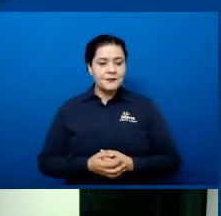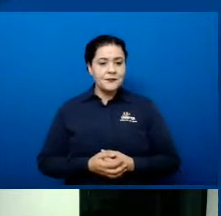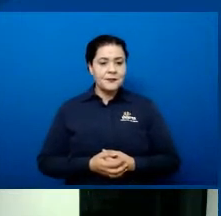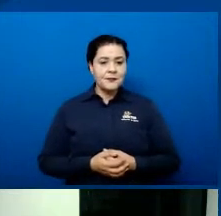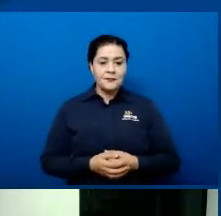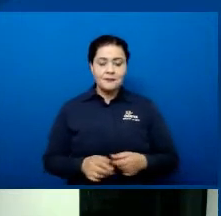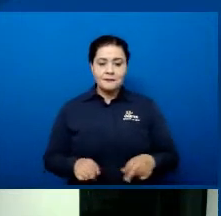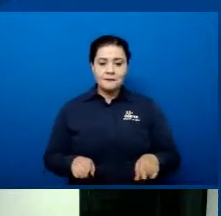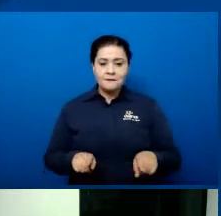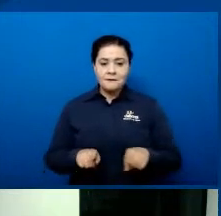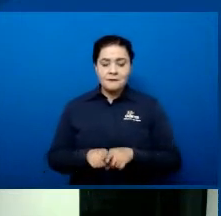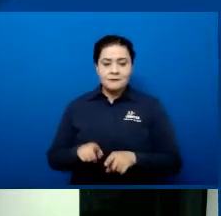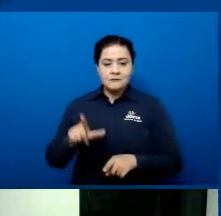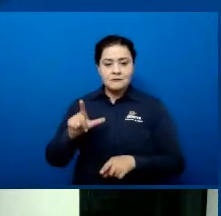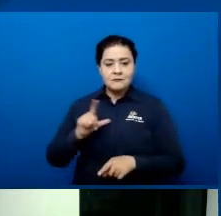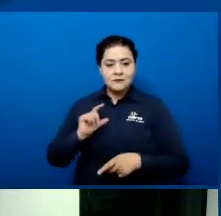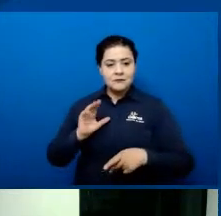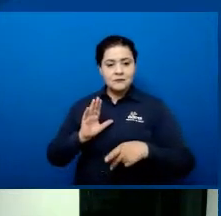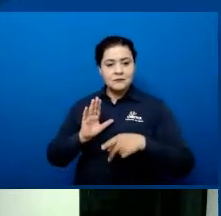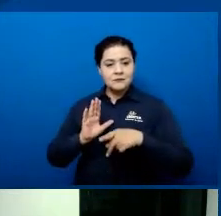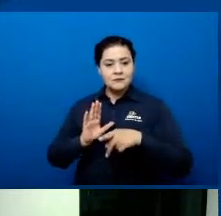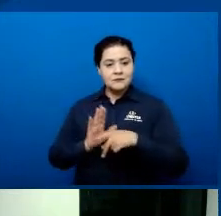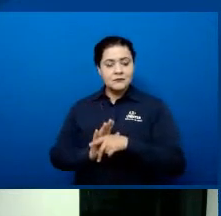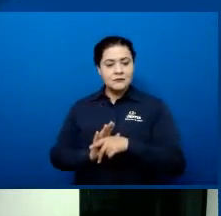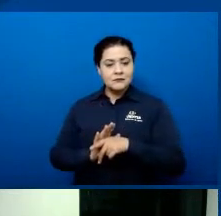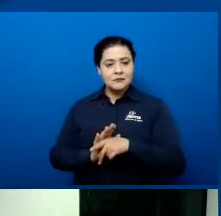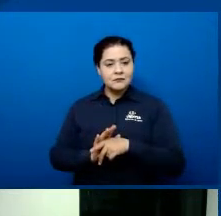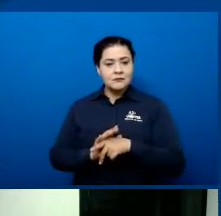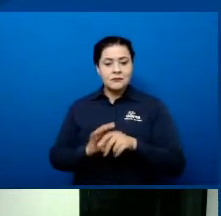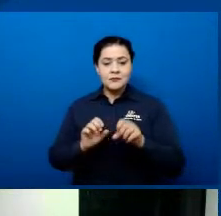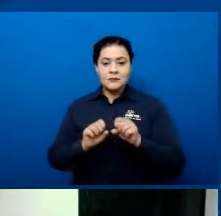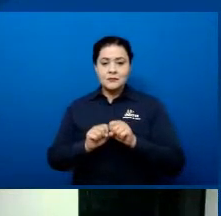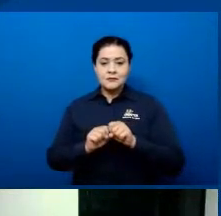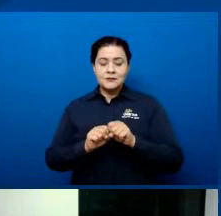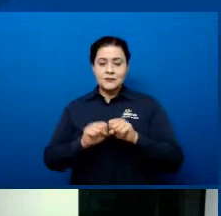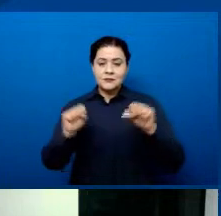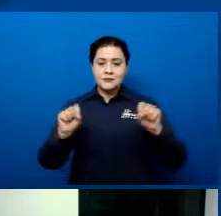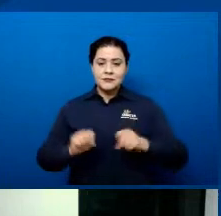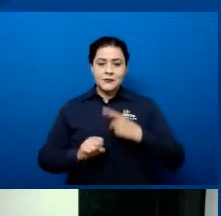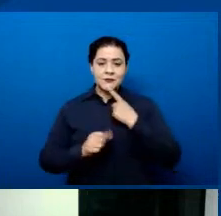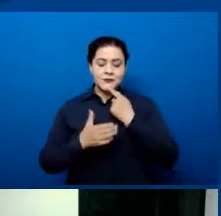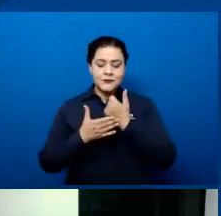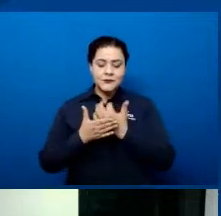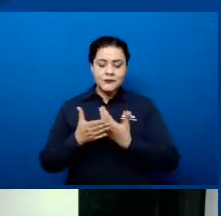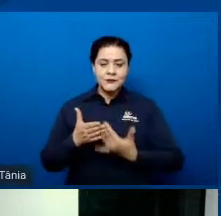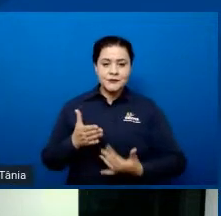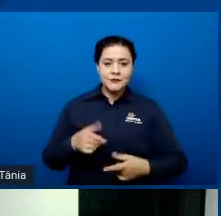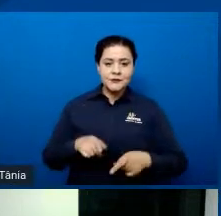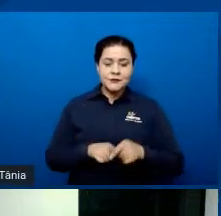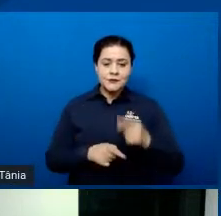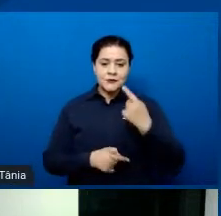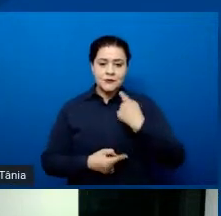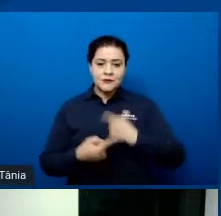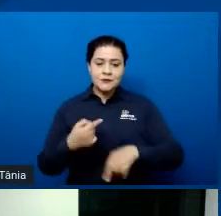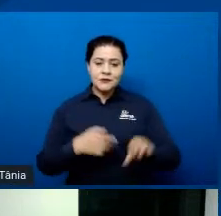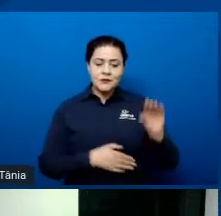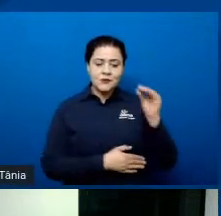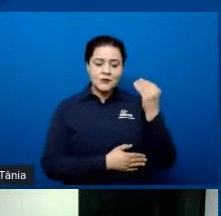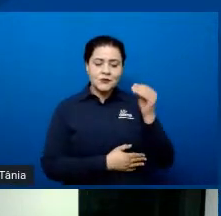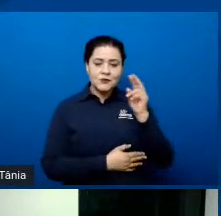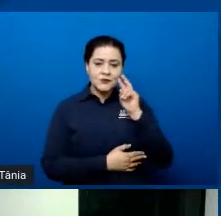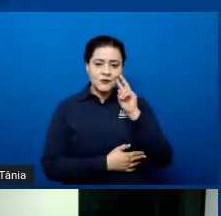tem uma questão do sistema, posso mostrar o sistema circulatório, mas o próximo slide é que eu trouxe essa questão do dinossauro aqui para vocês verem.